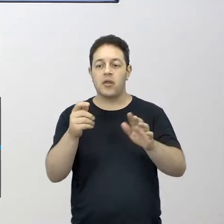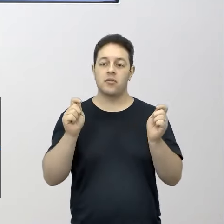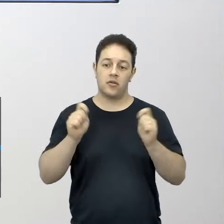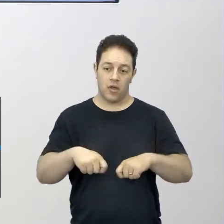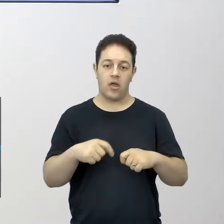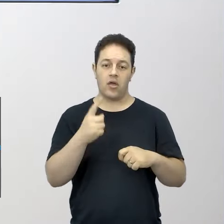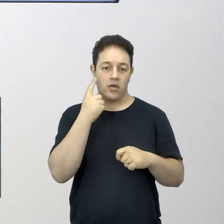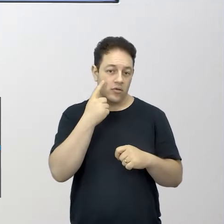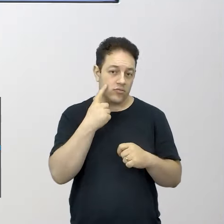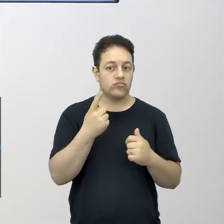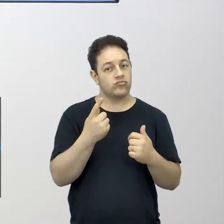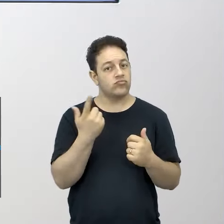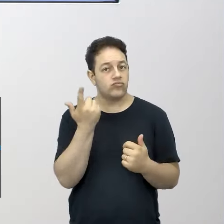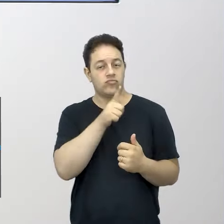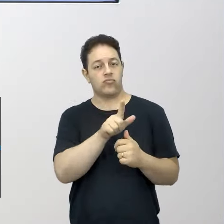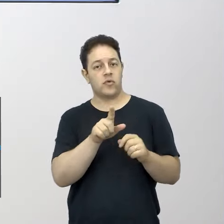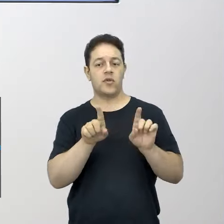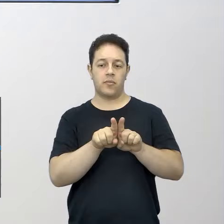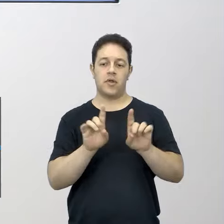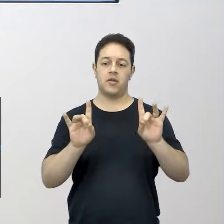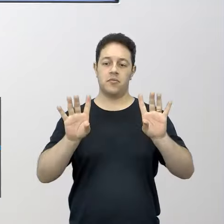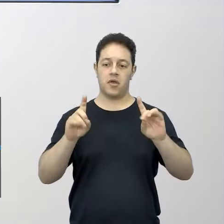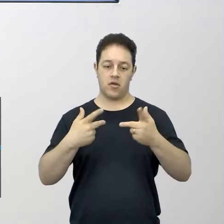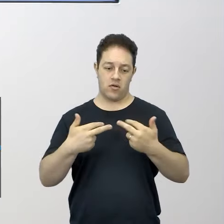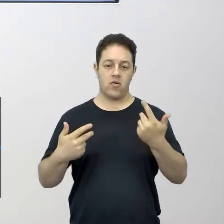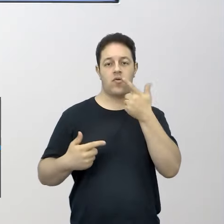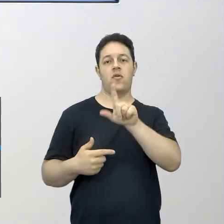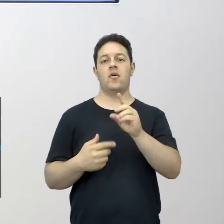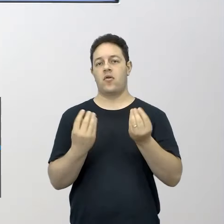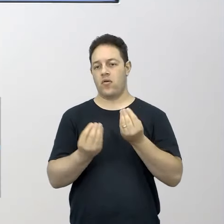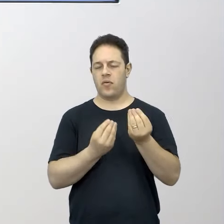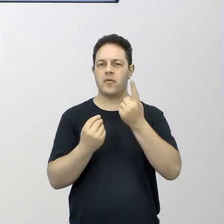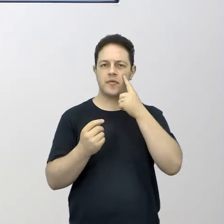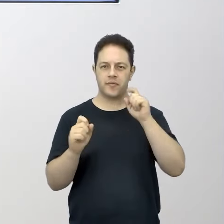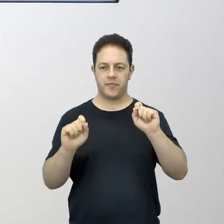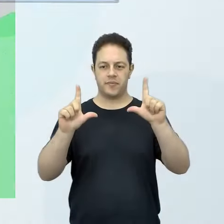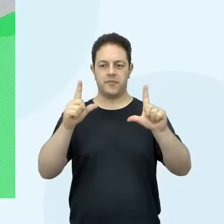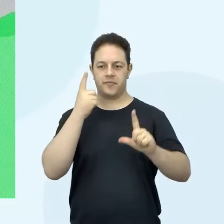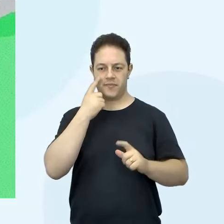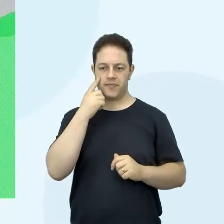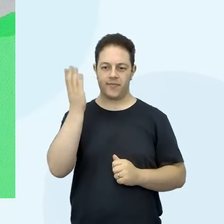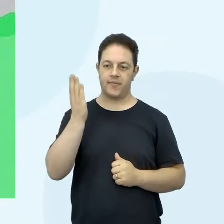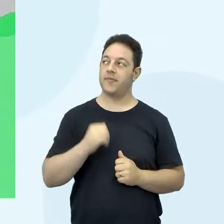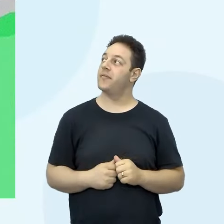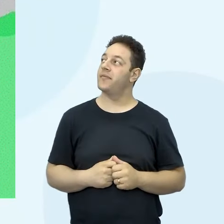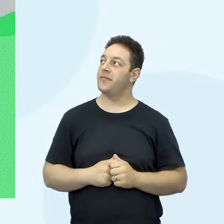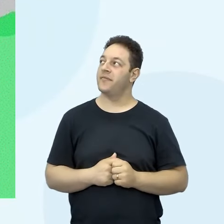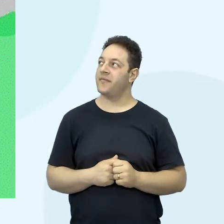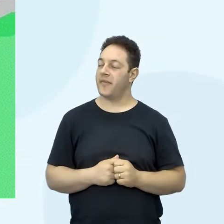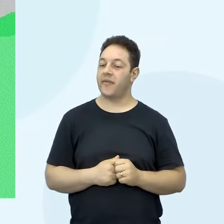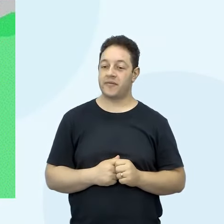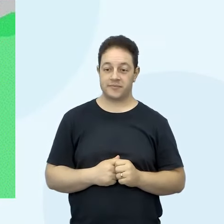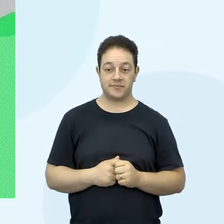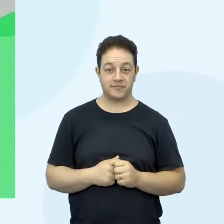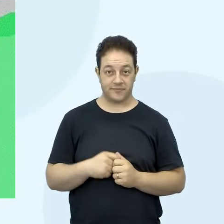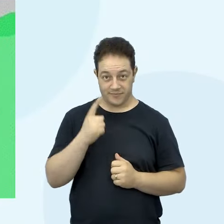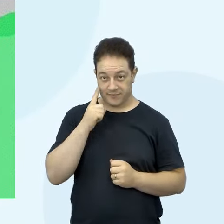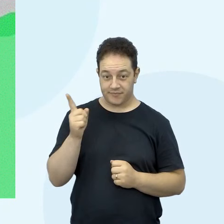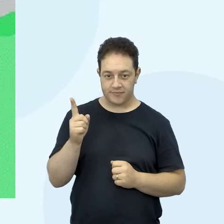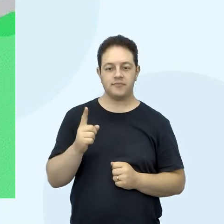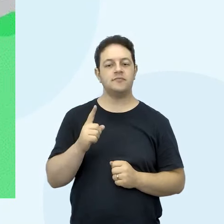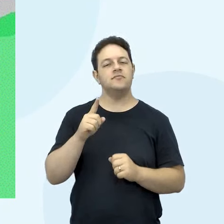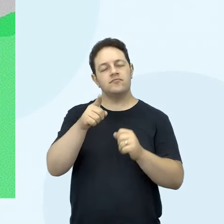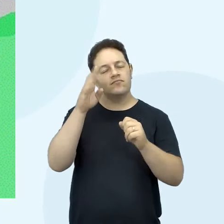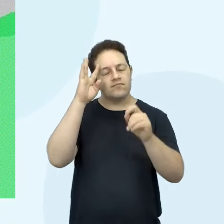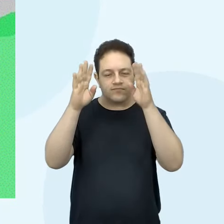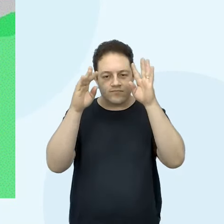de contorno, tem condições especiais para que ela ocorra. Vamos colocar na tela então, olha só. Aí você tem aí, pensando no problema e